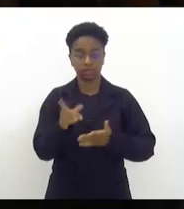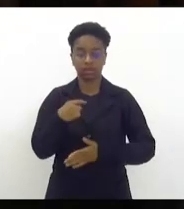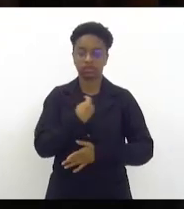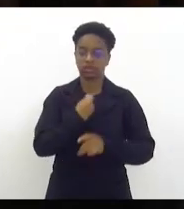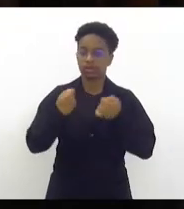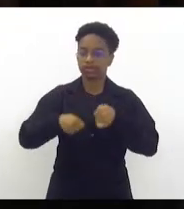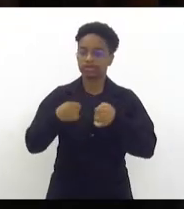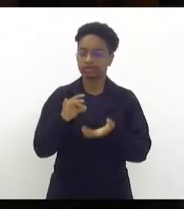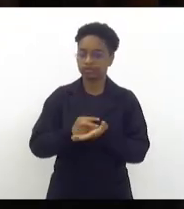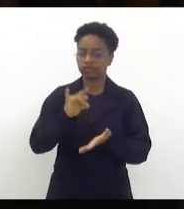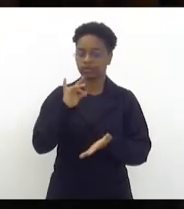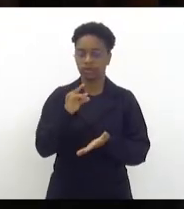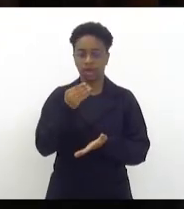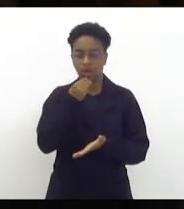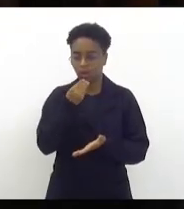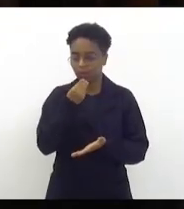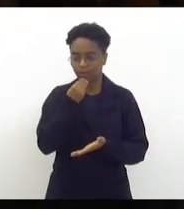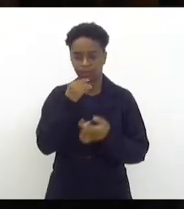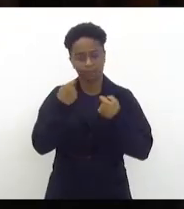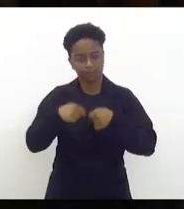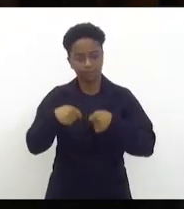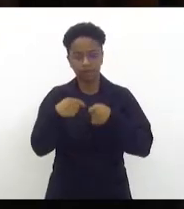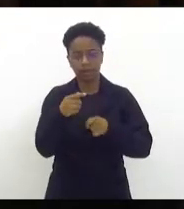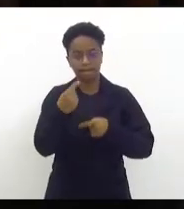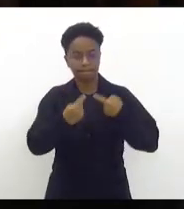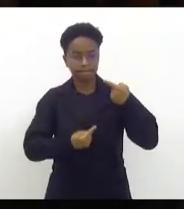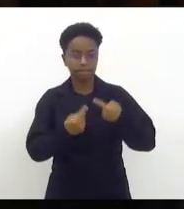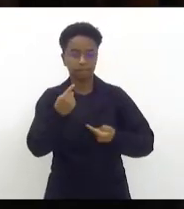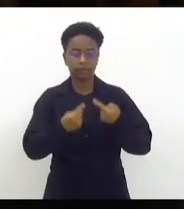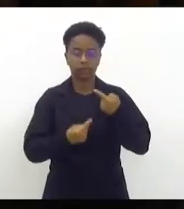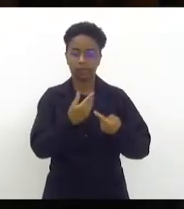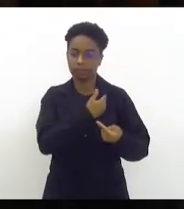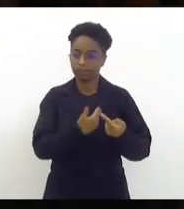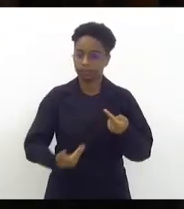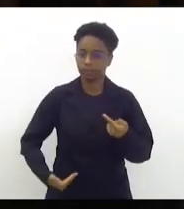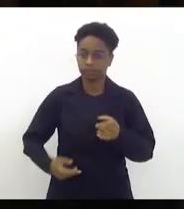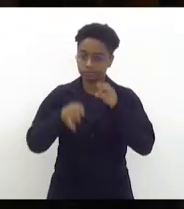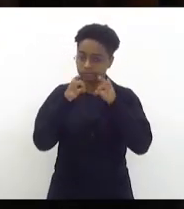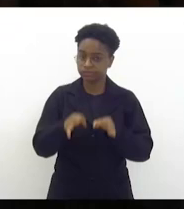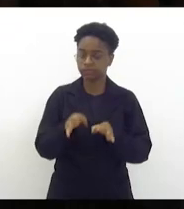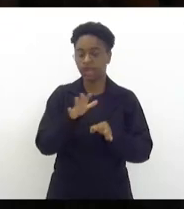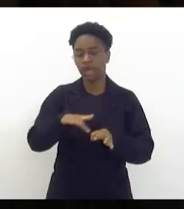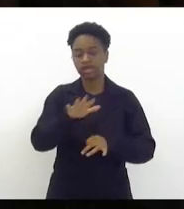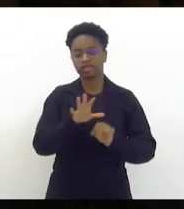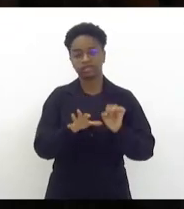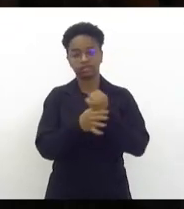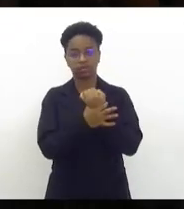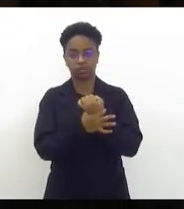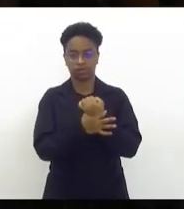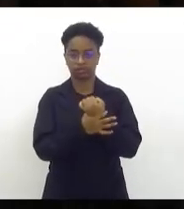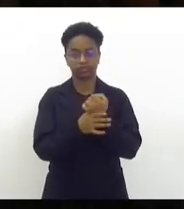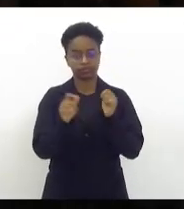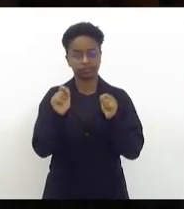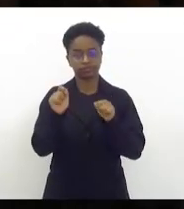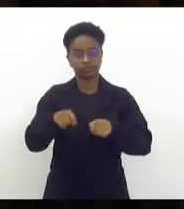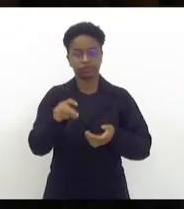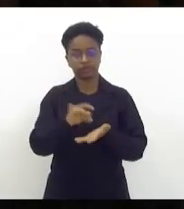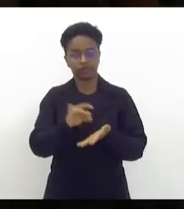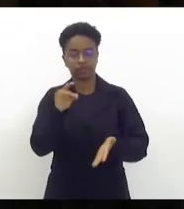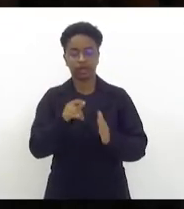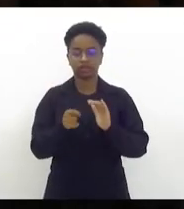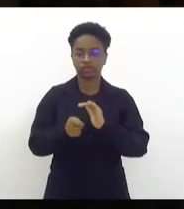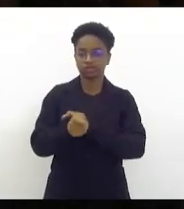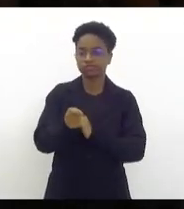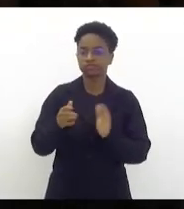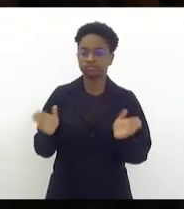precisa, evidentemente, de uma política pública de segurança em geral que aposte no investimento,